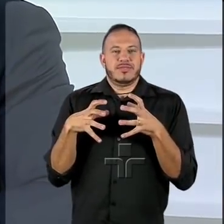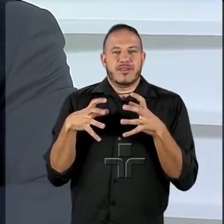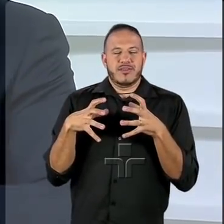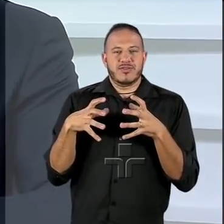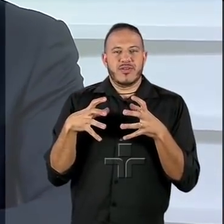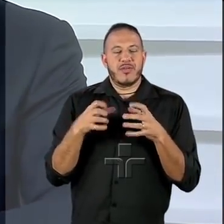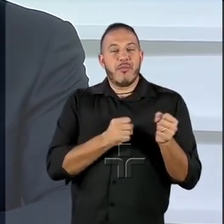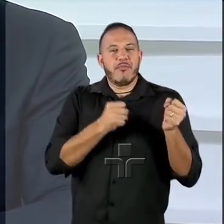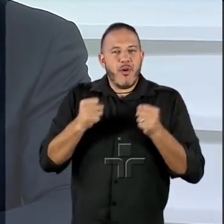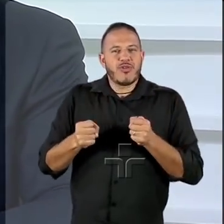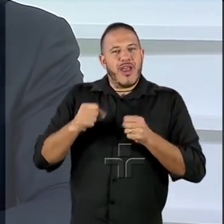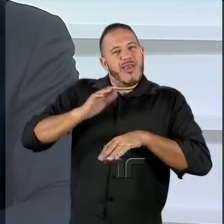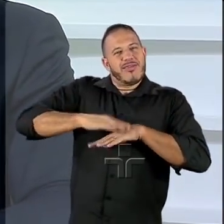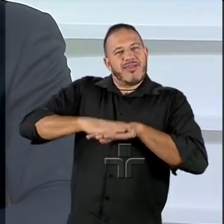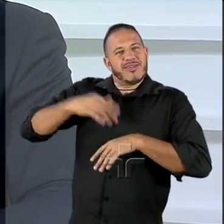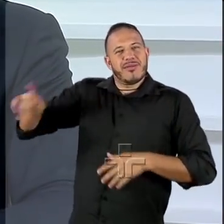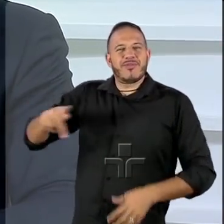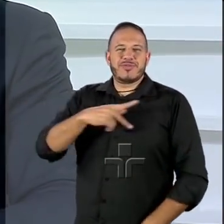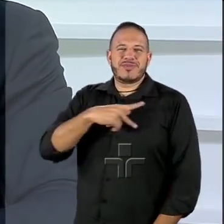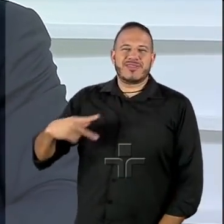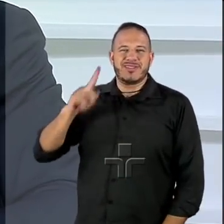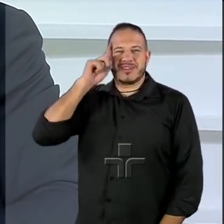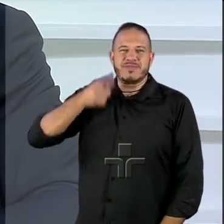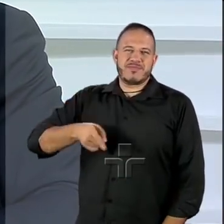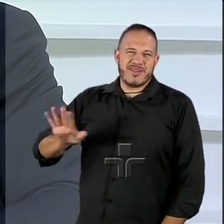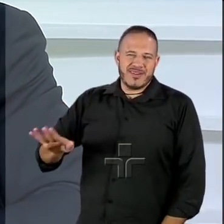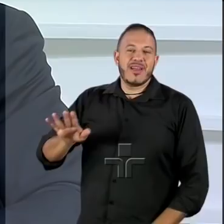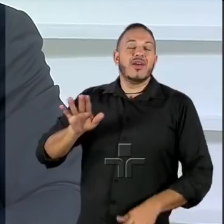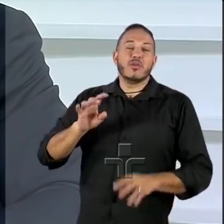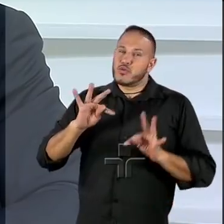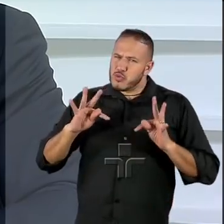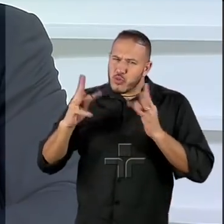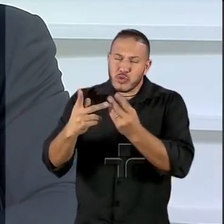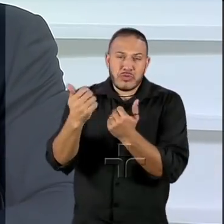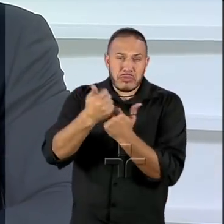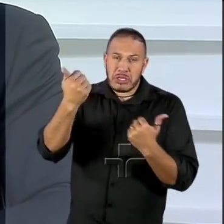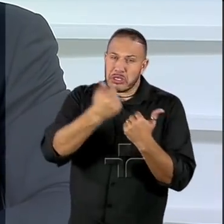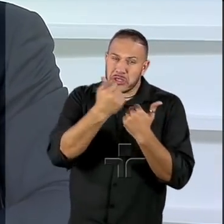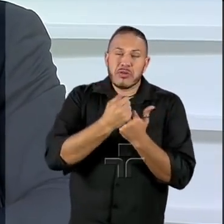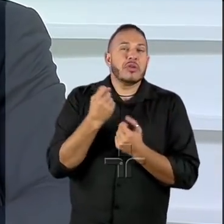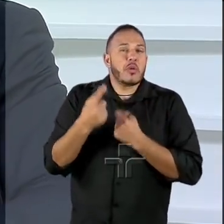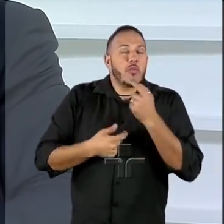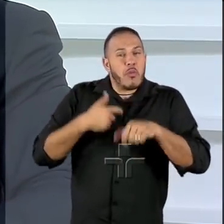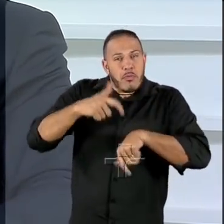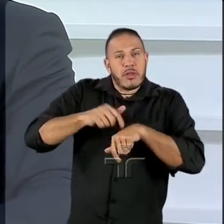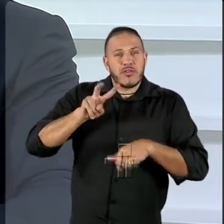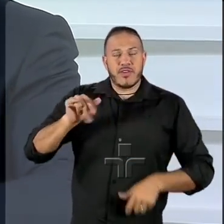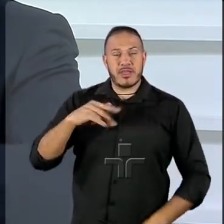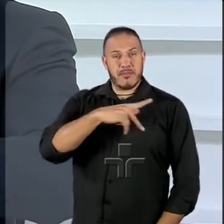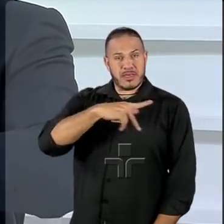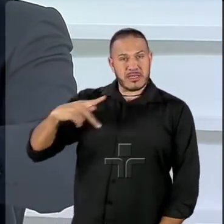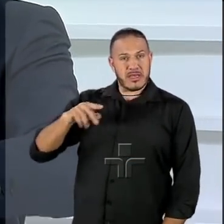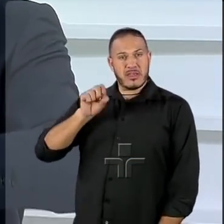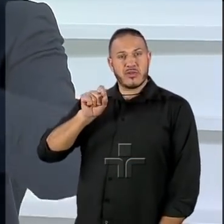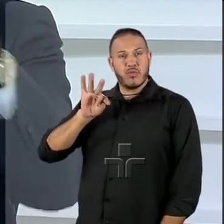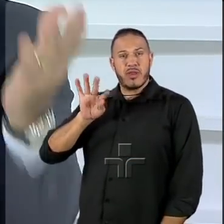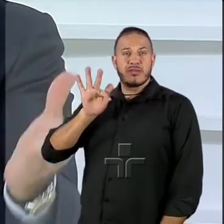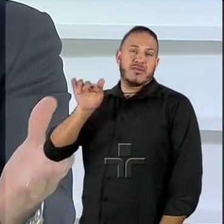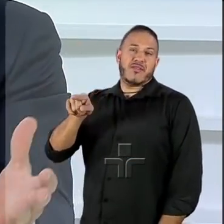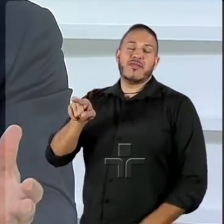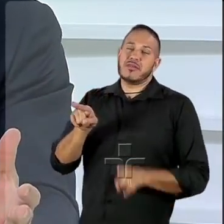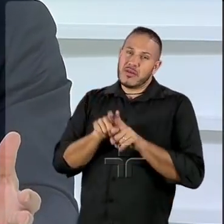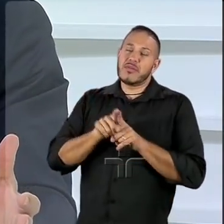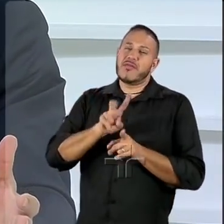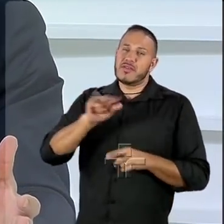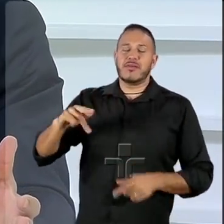Sim. Porque todos os ministros, em algum momento, serão presidentes do Supremo Tribunal e, consequentemente, também presidentes